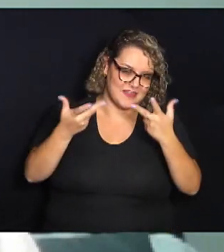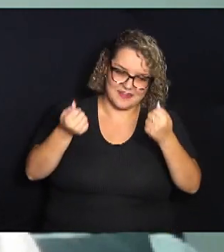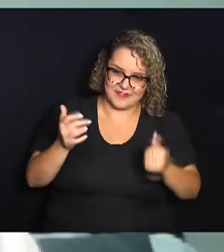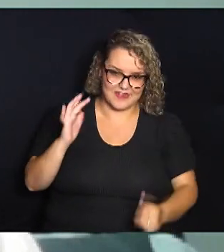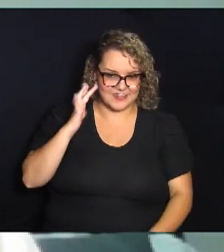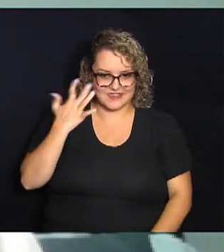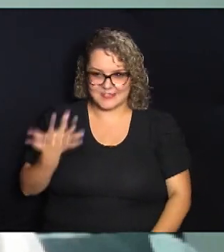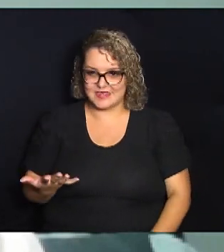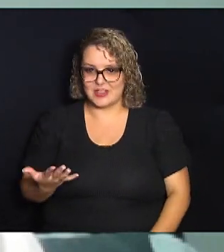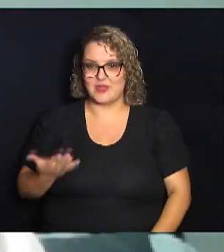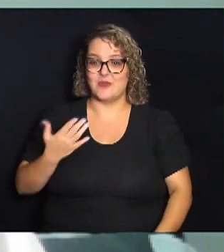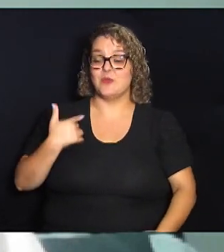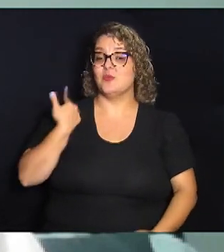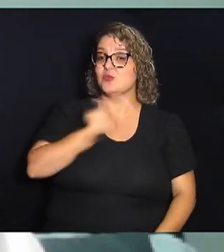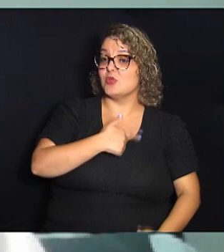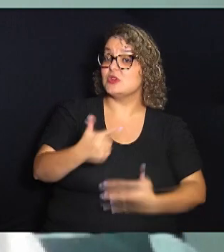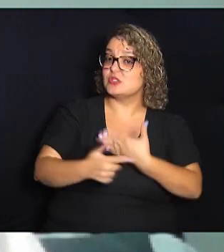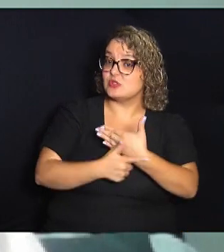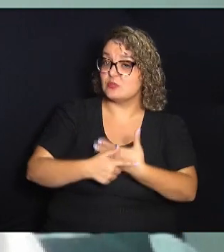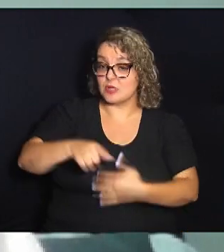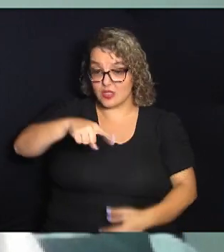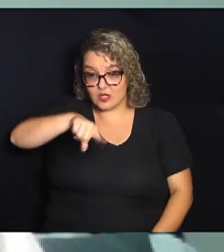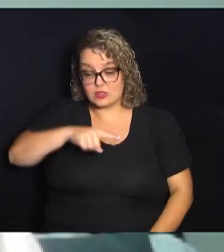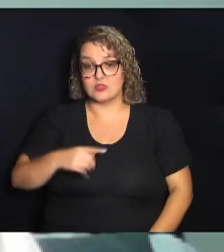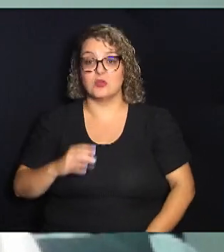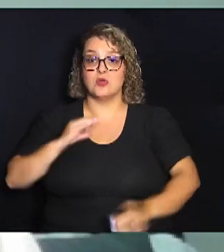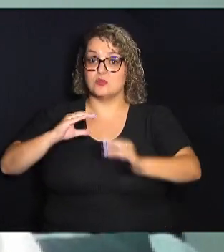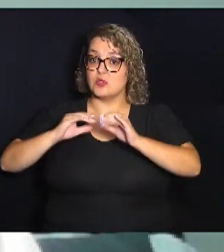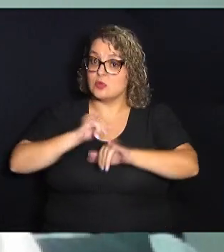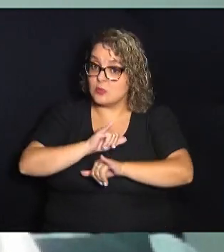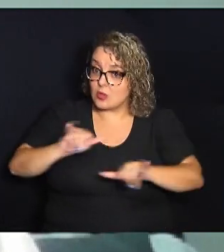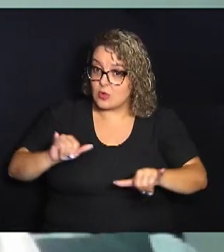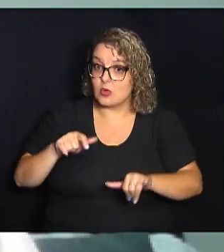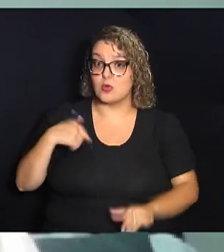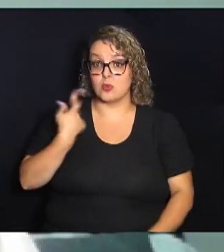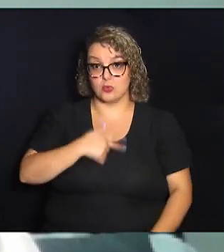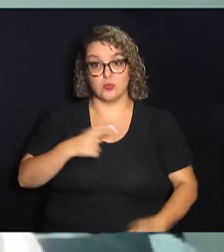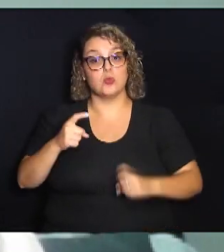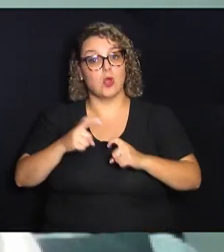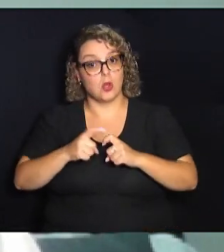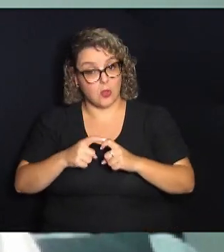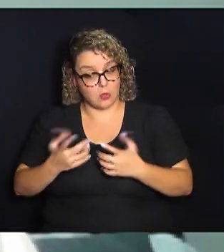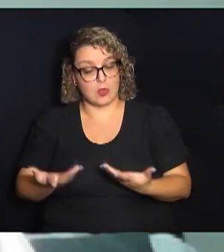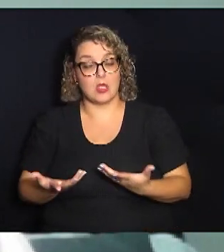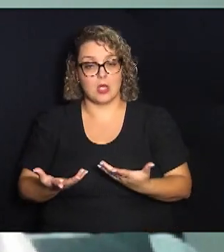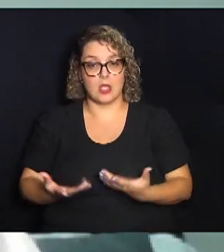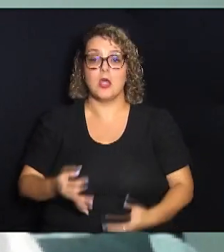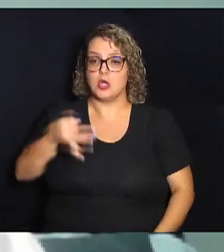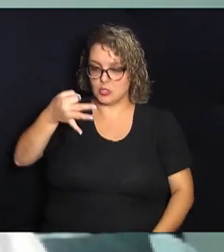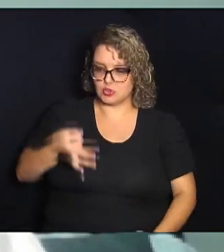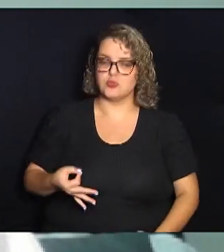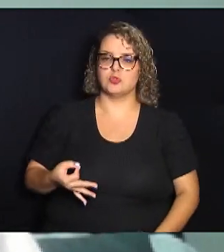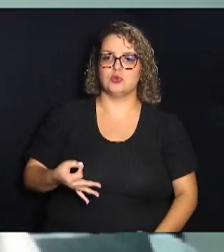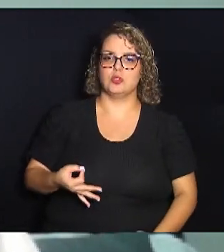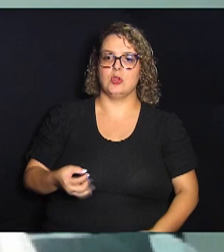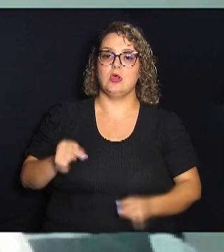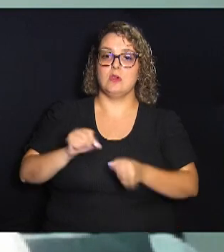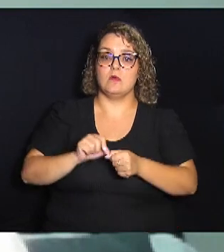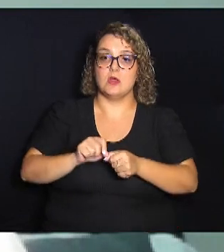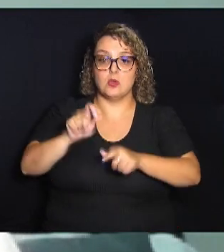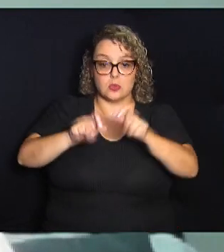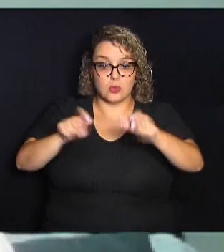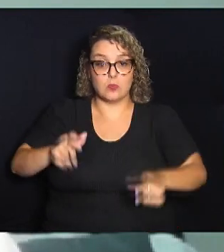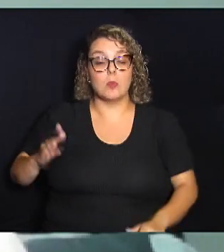acho que o nosso papel, o de vocês como comunicadores e o nosso como médicos, é justamente fazer com que as